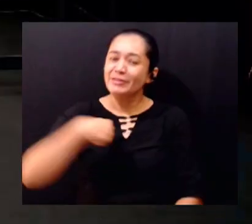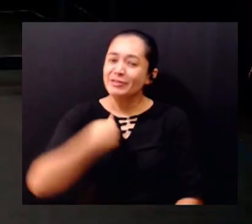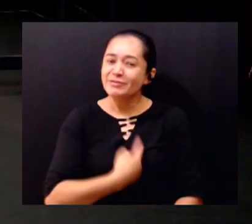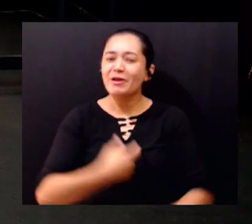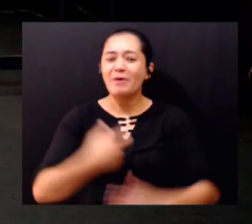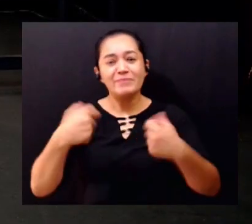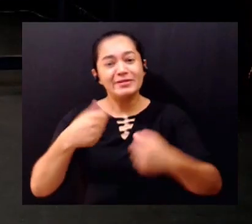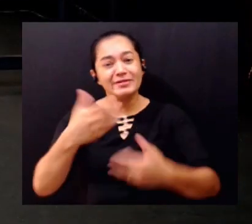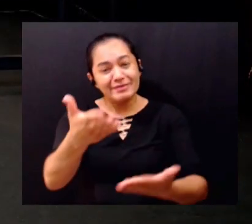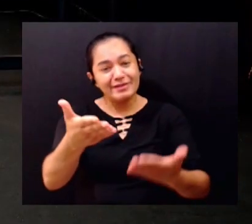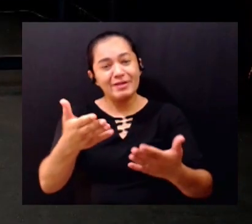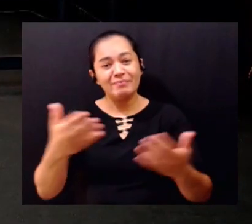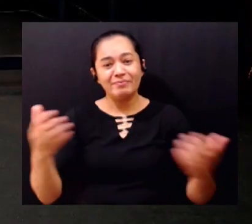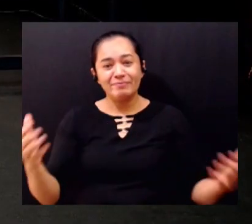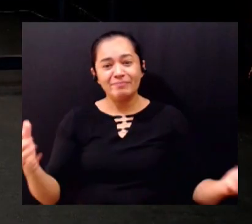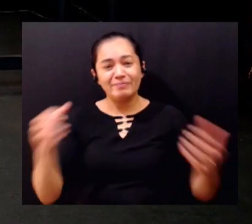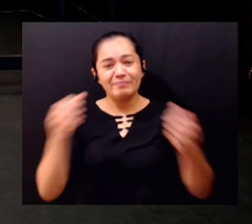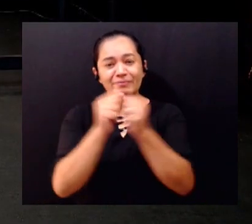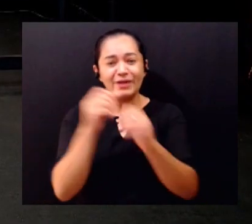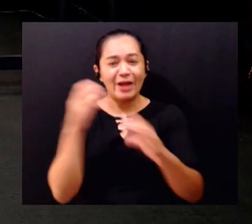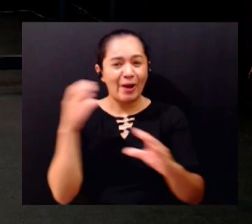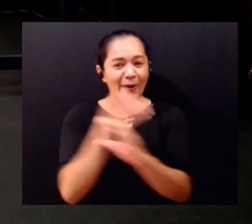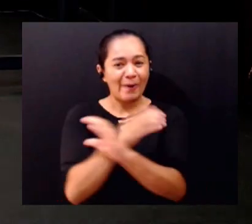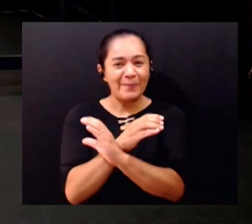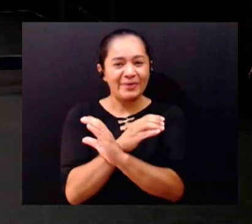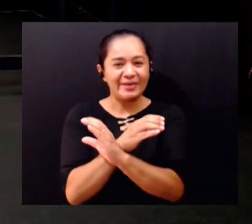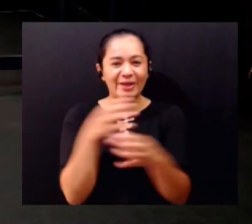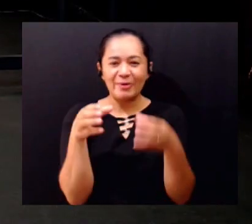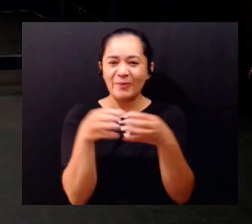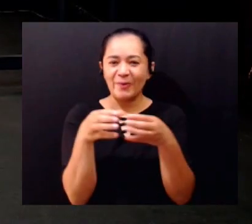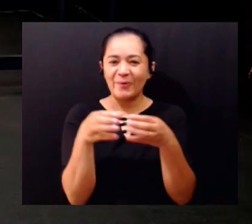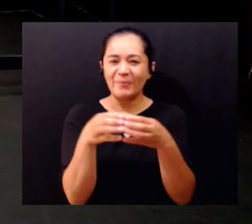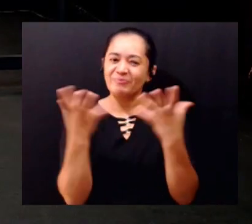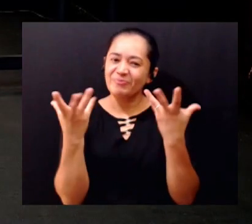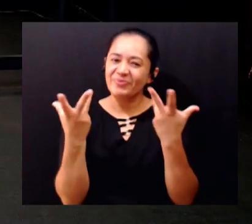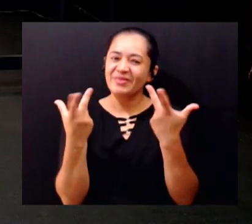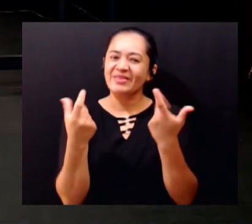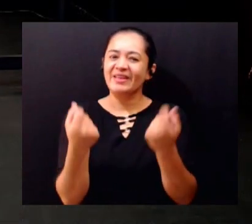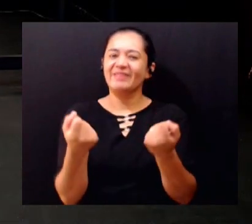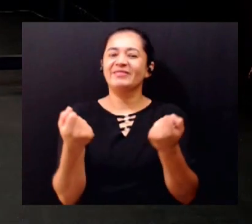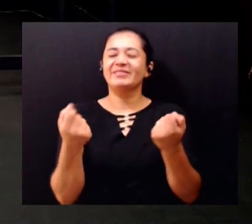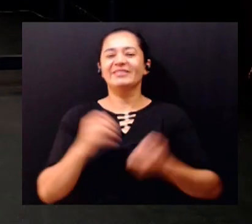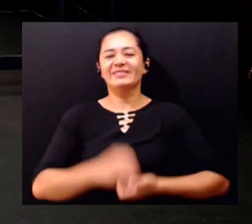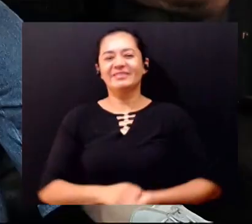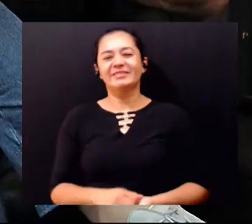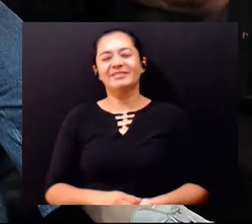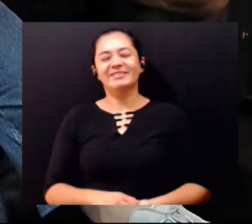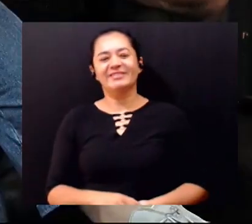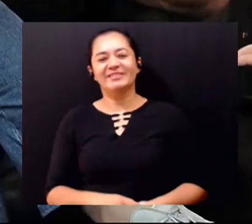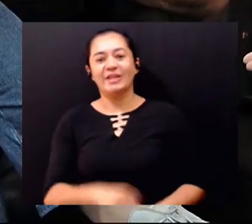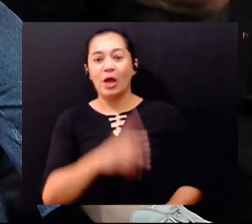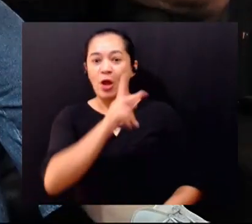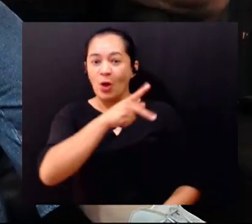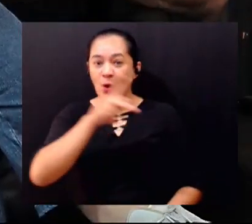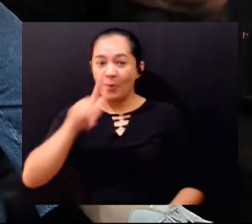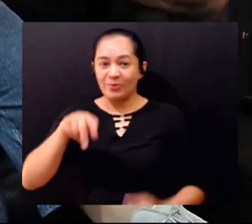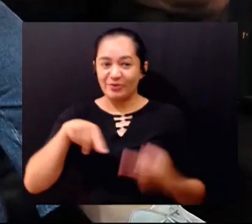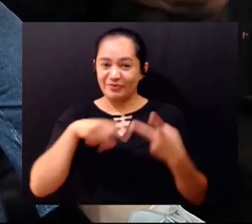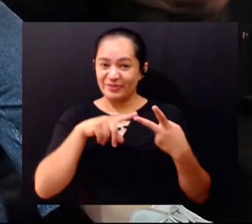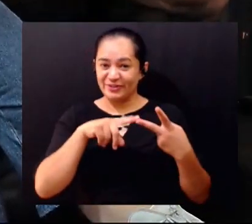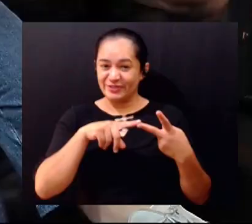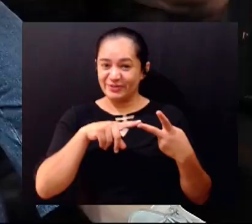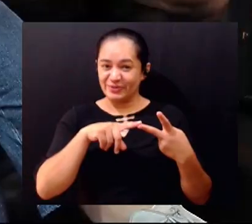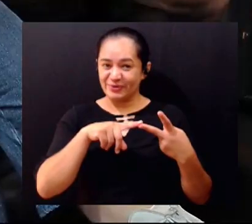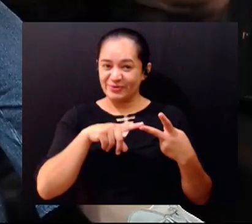time maravilhoso aqui. Olha só, Wander na caricatura, né? O professor Diego trazendo informações pra gente,